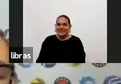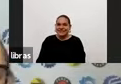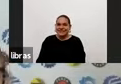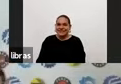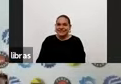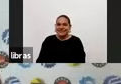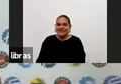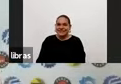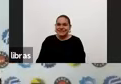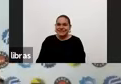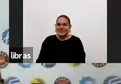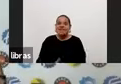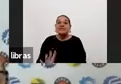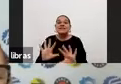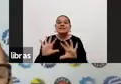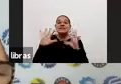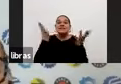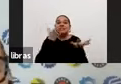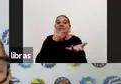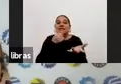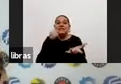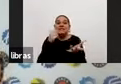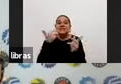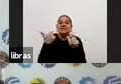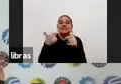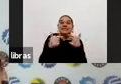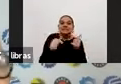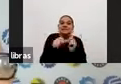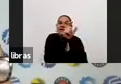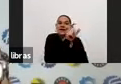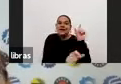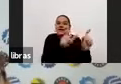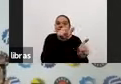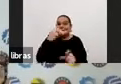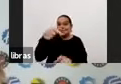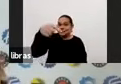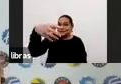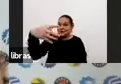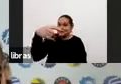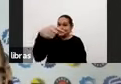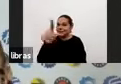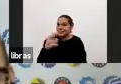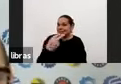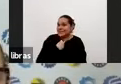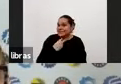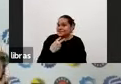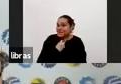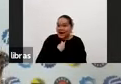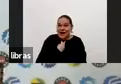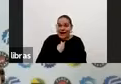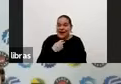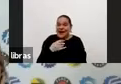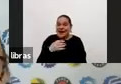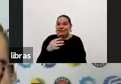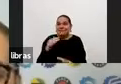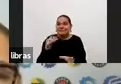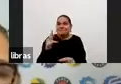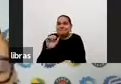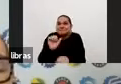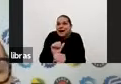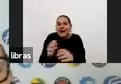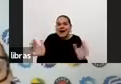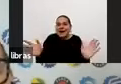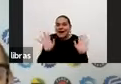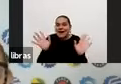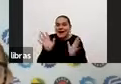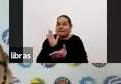Então, trabalhadores, esses 747, eles não param de dar show, gente. Além de tudo que já fizeram, que